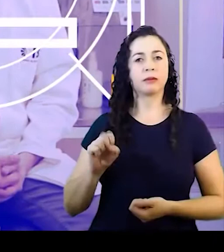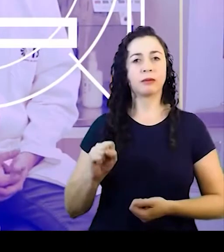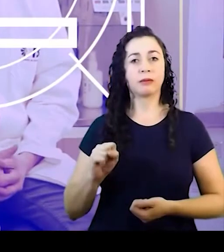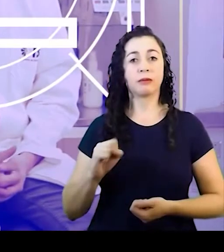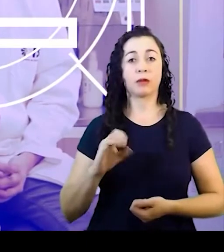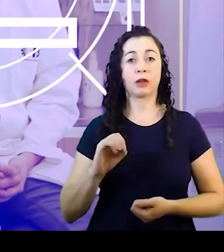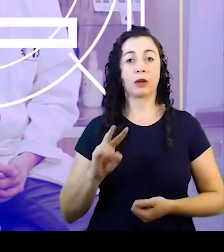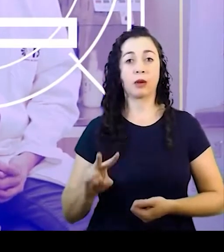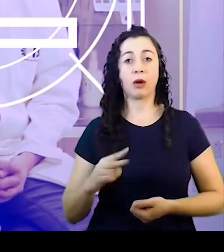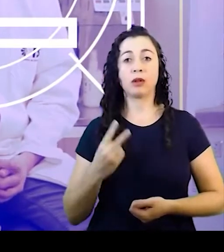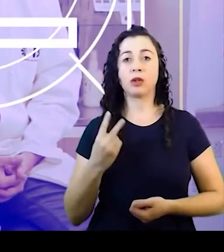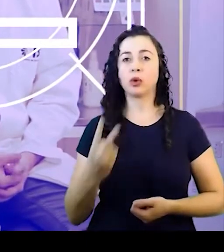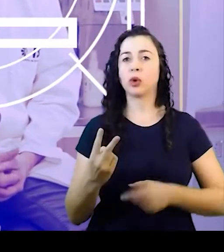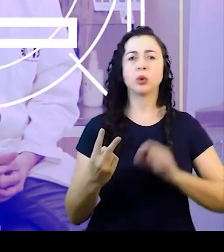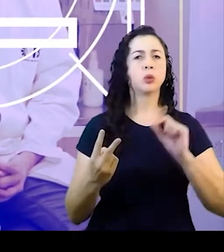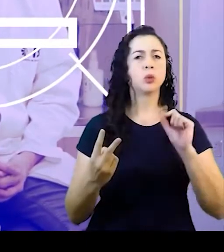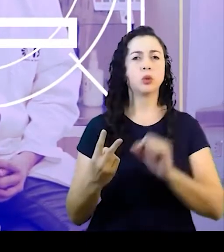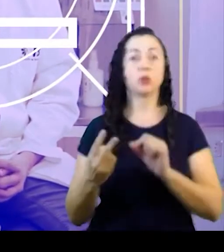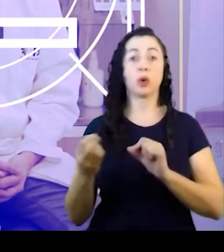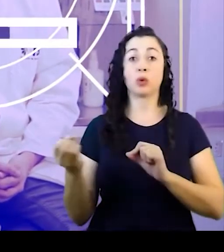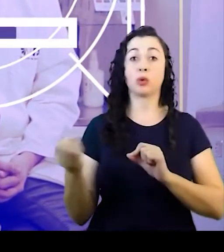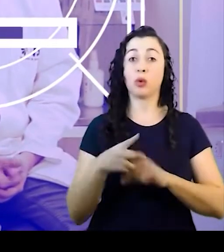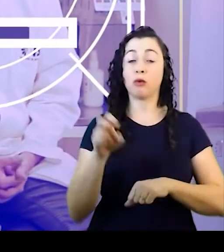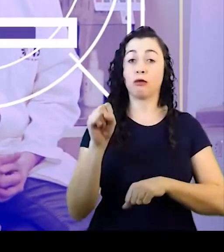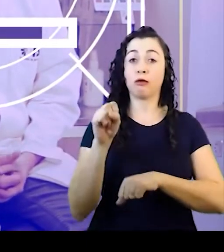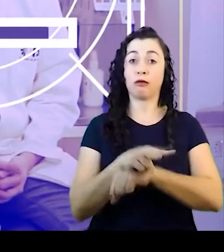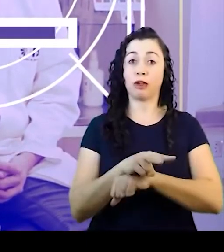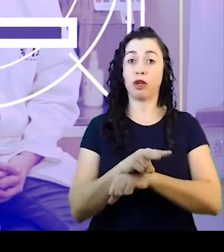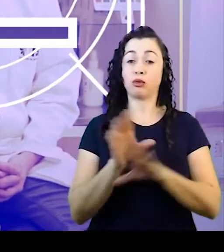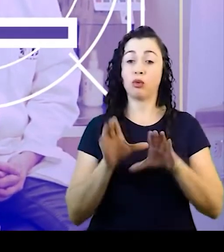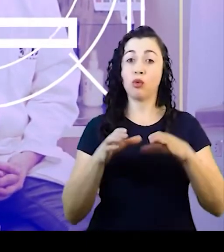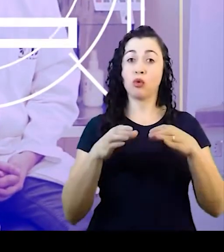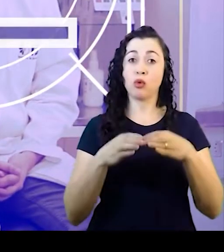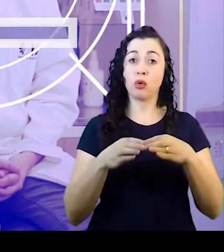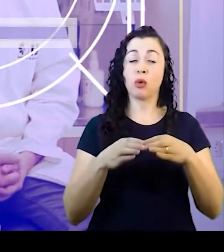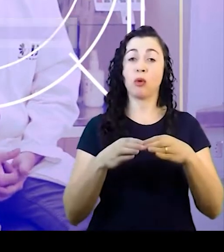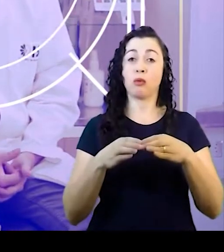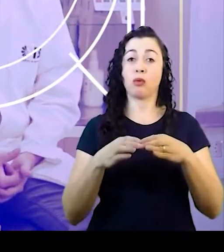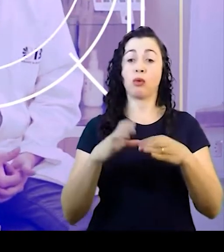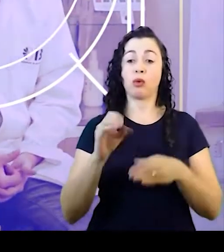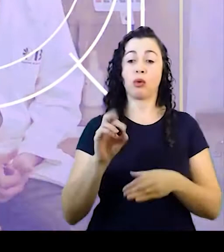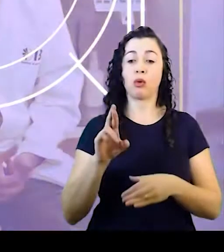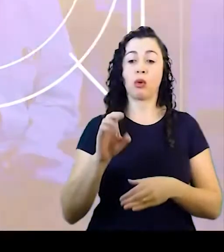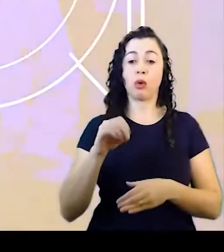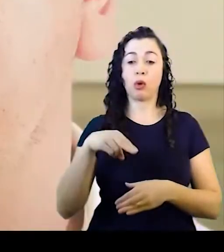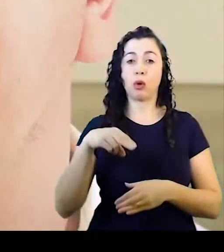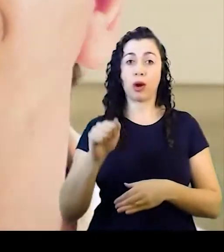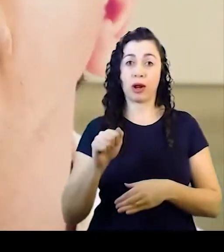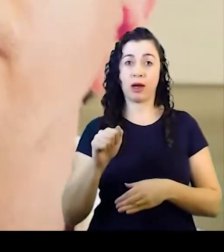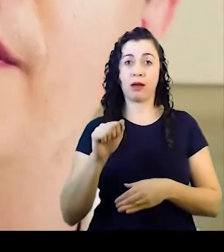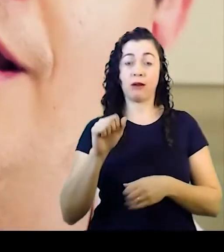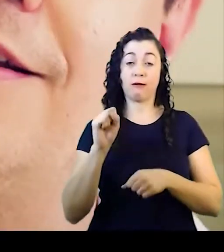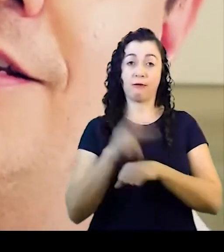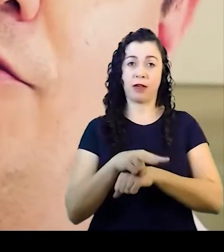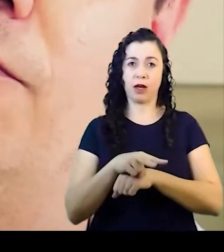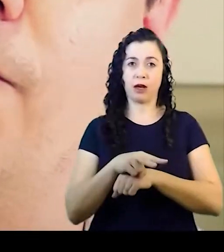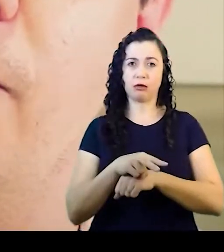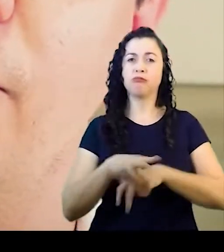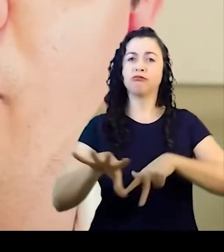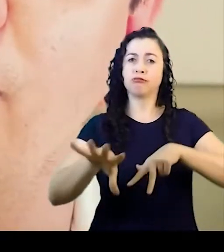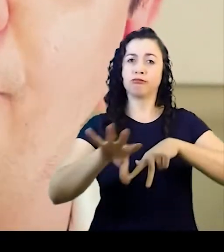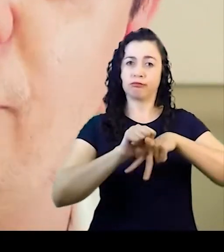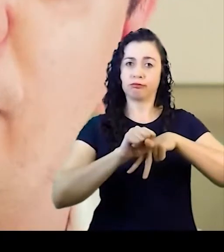SARS-CoV-2 é uma espécie nova de coronavírus que infecta humanos, que tem uma